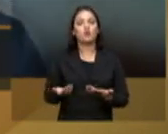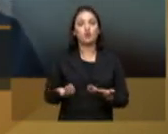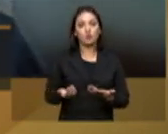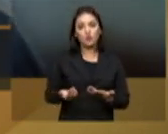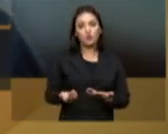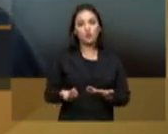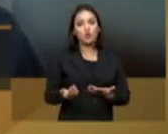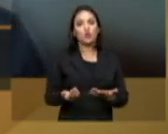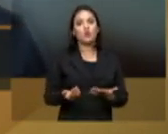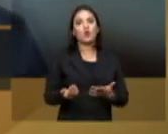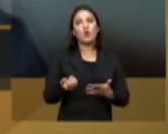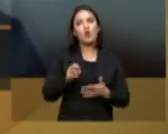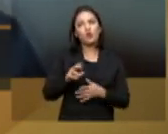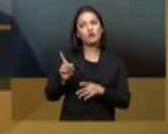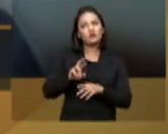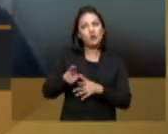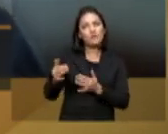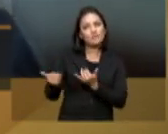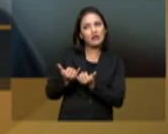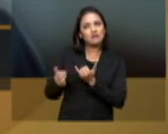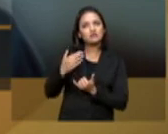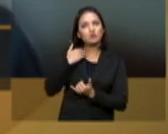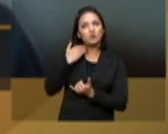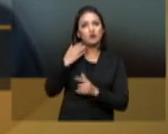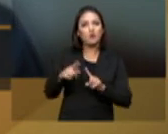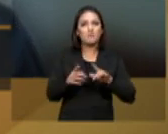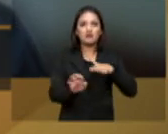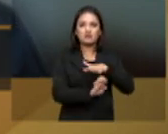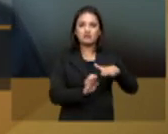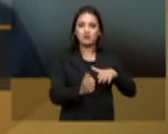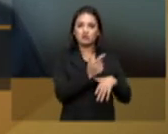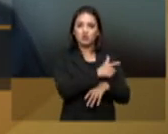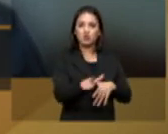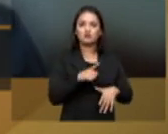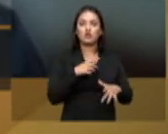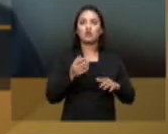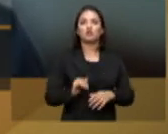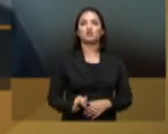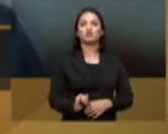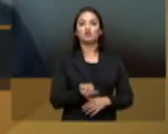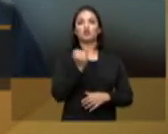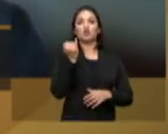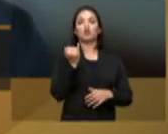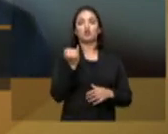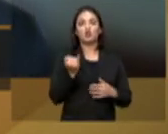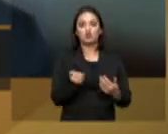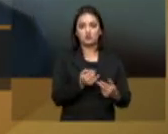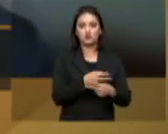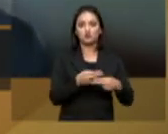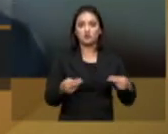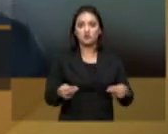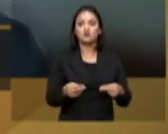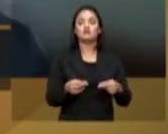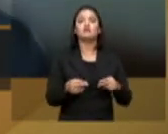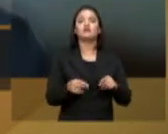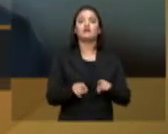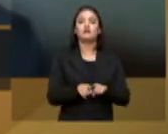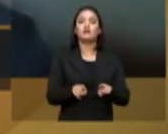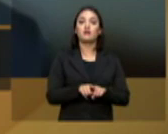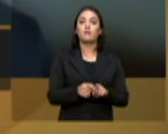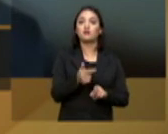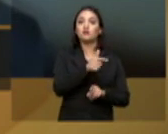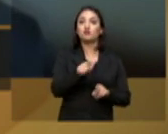legalmente equiparadas, os juros, as receitas de títulos vinculados ao mercado aberto, as receitas sobre